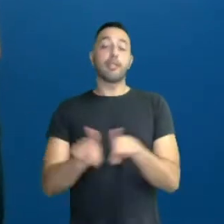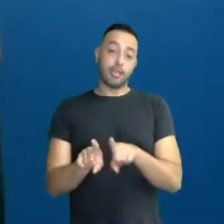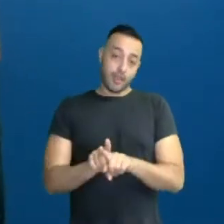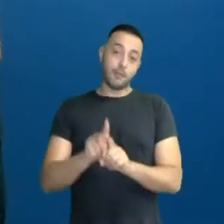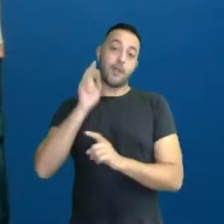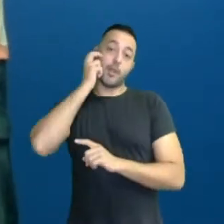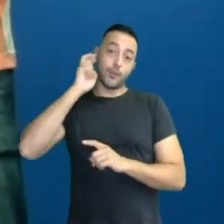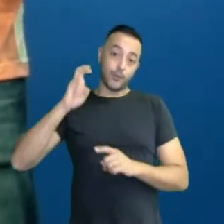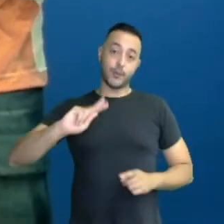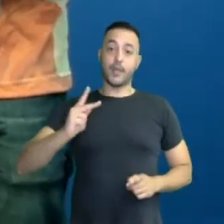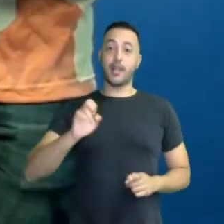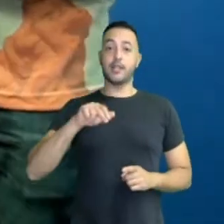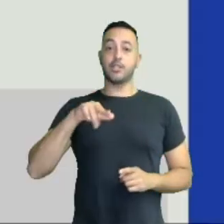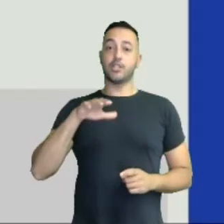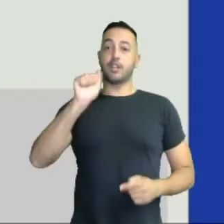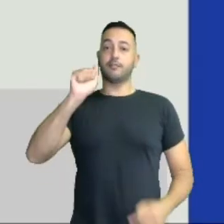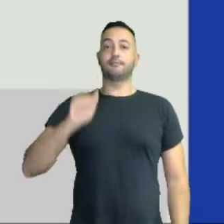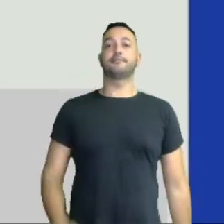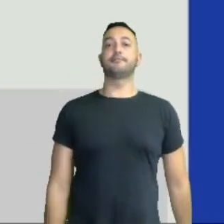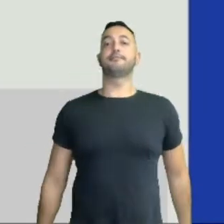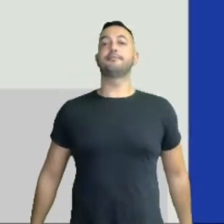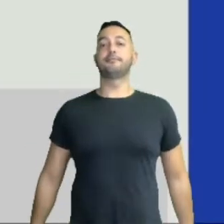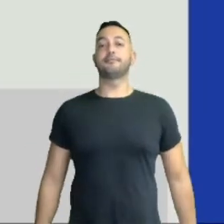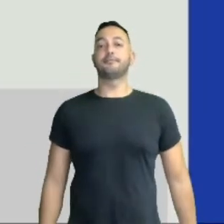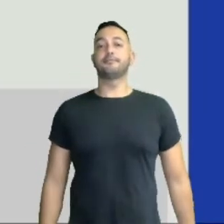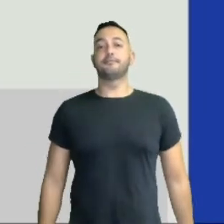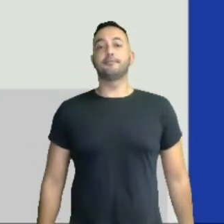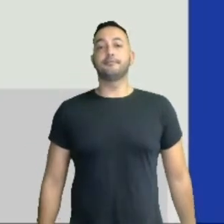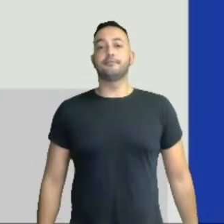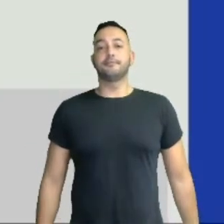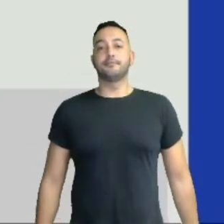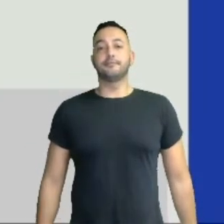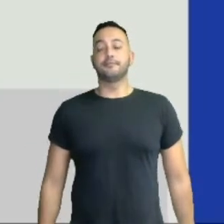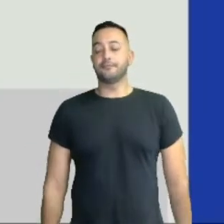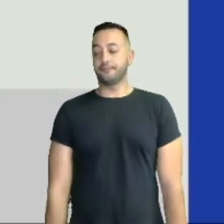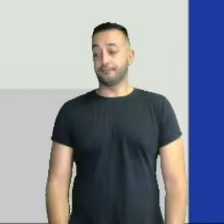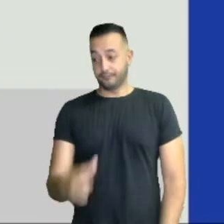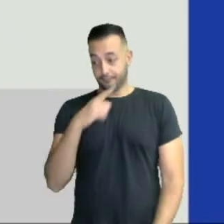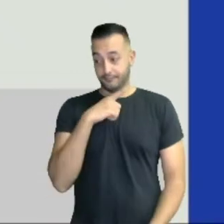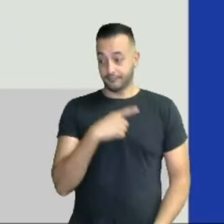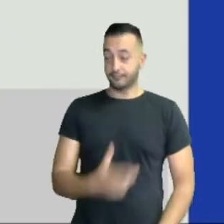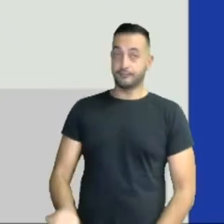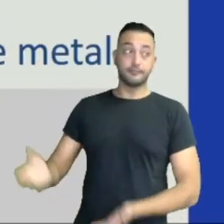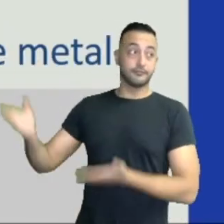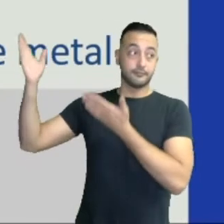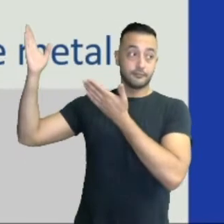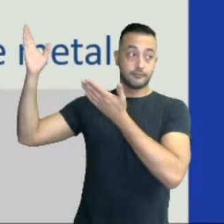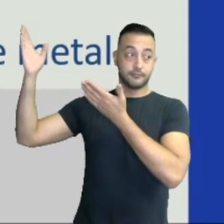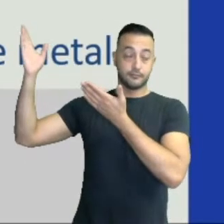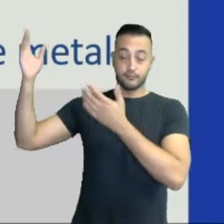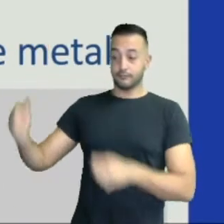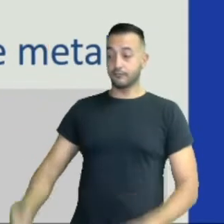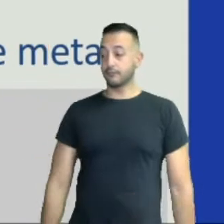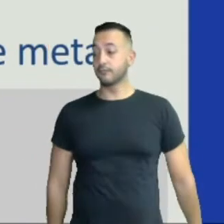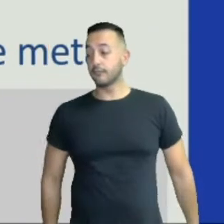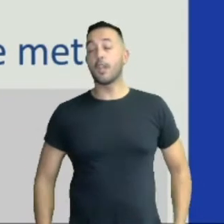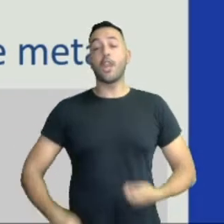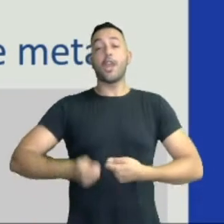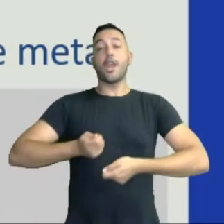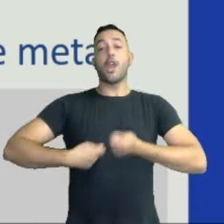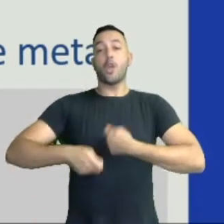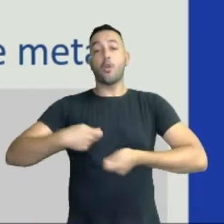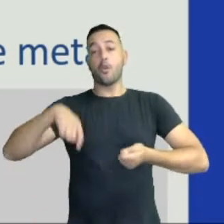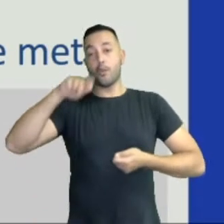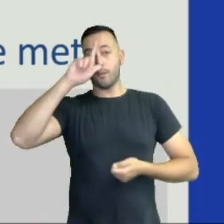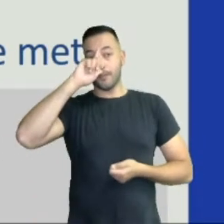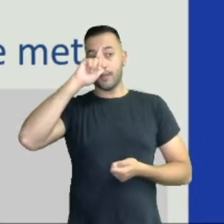da cultura helenística. Aí nós vemos aqui a economia da